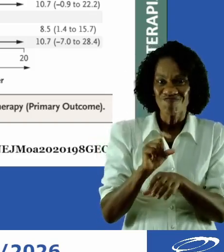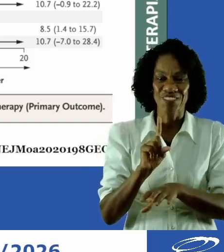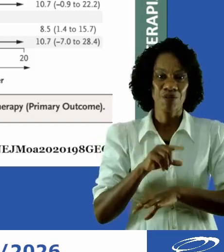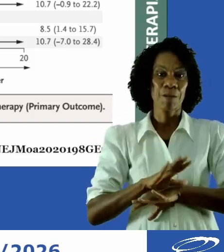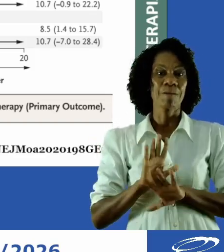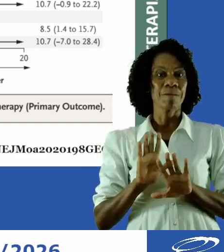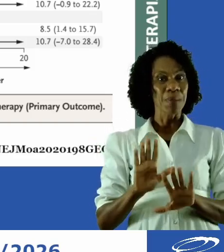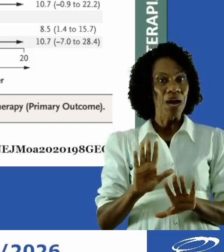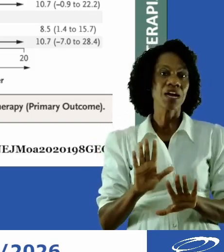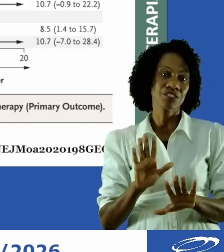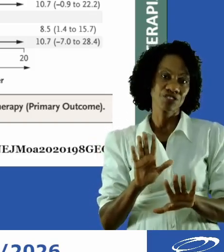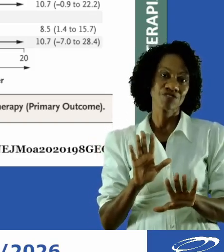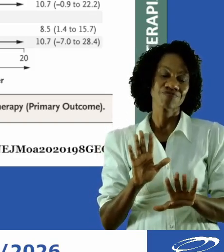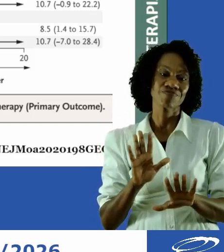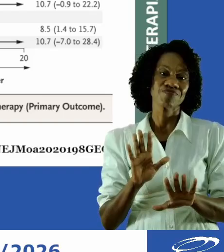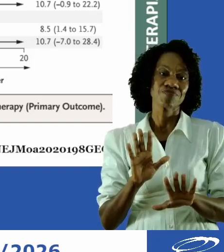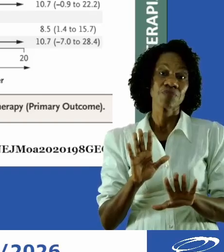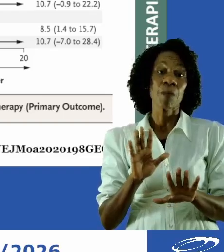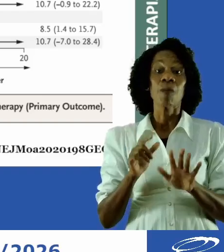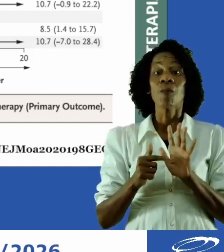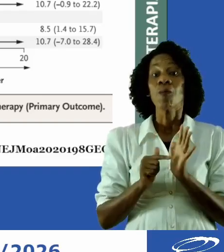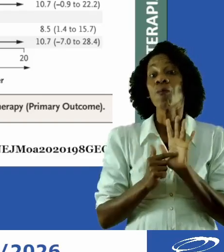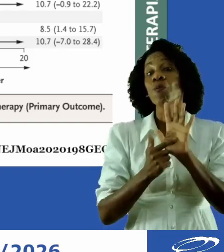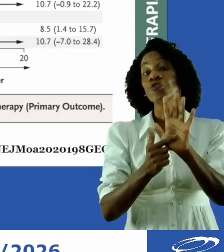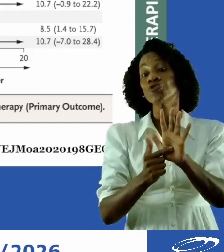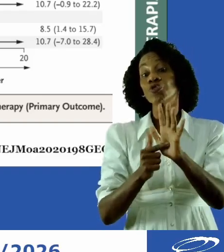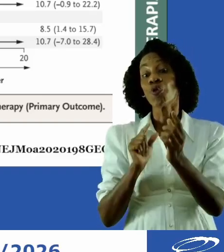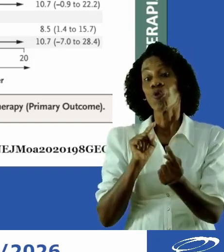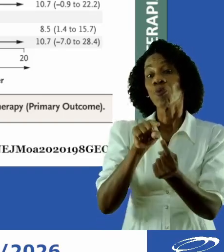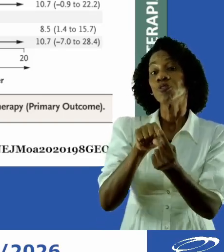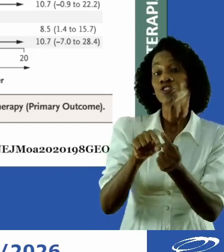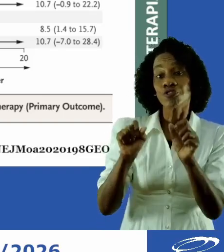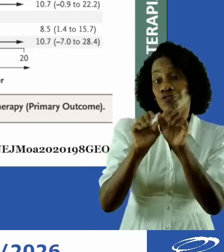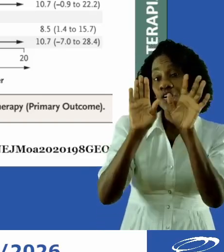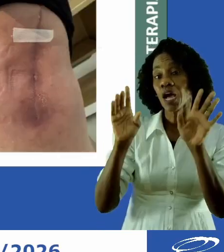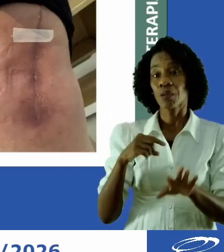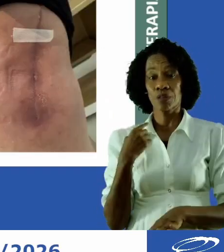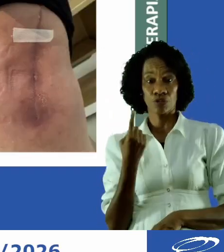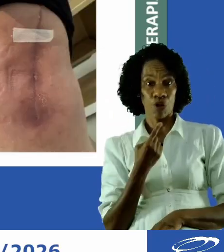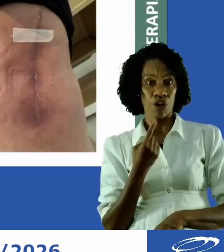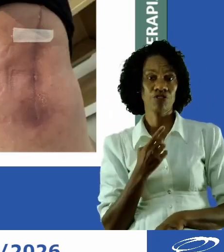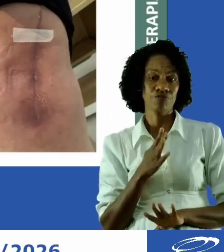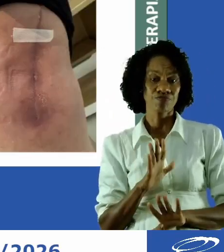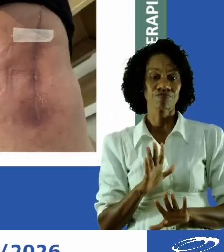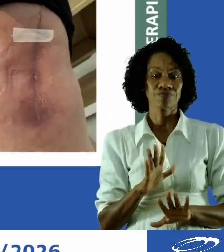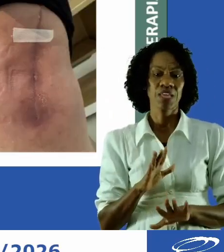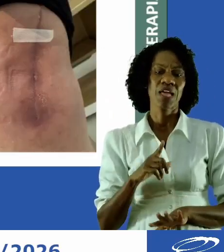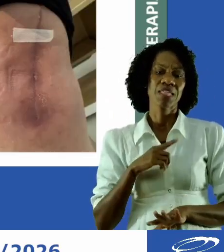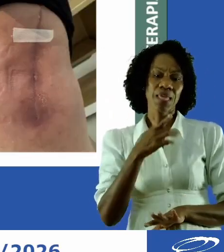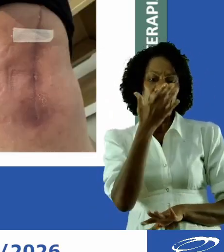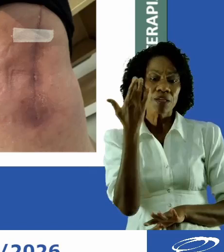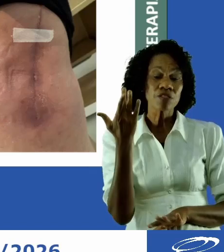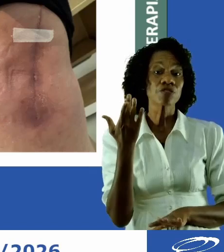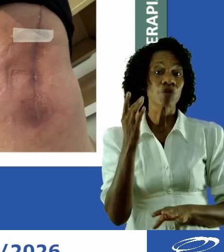mas já deu um direcionamento claro para todos nós. Limpar e desbridar 12 semanas, pelo menos, e tem muita gente que trabalha